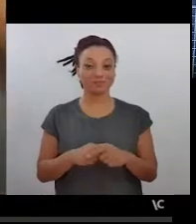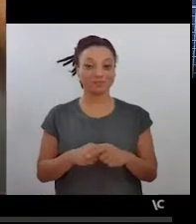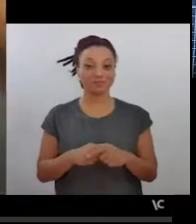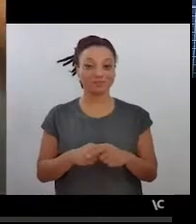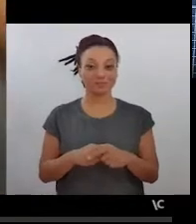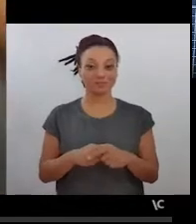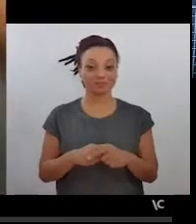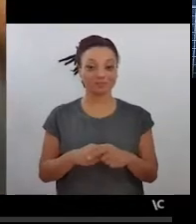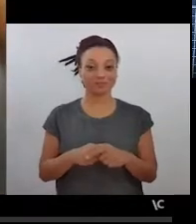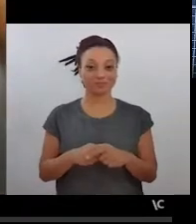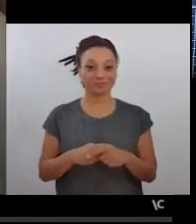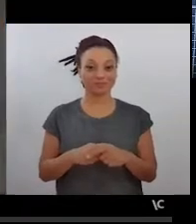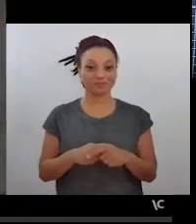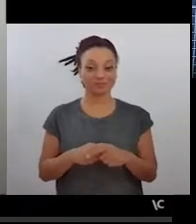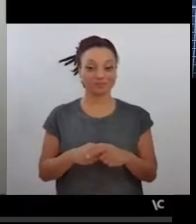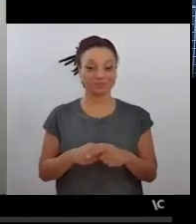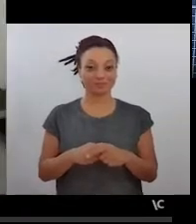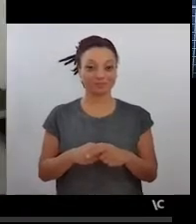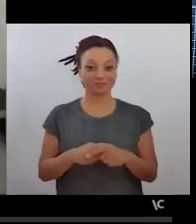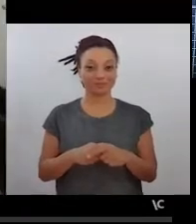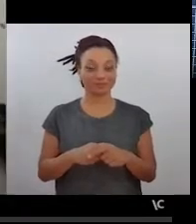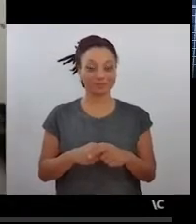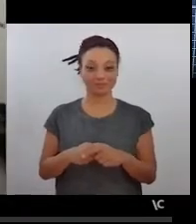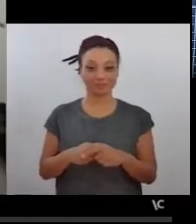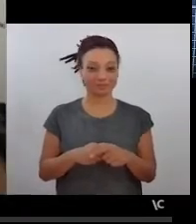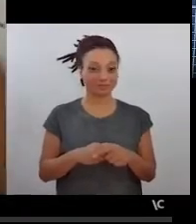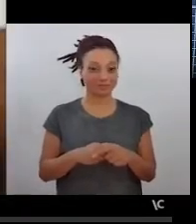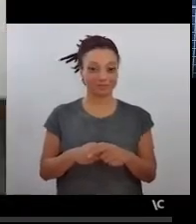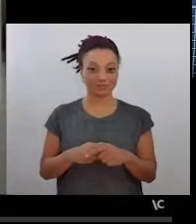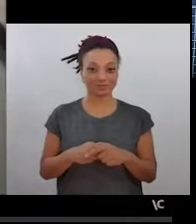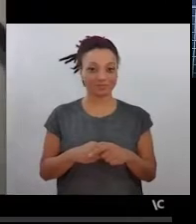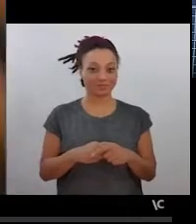ainda. Olha que bonito que ela fez uma cidade. Ó.